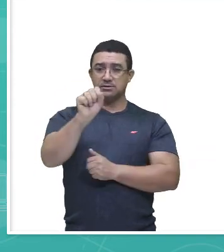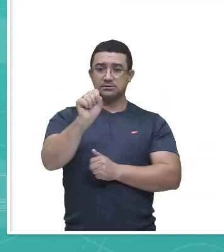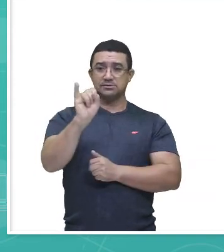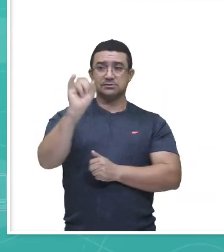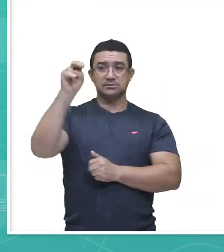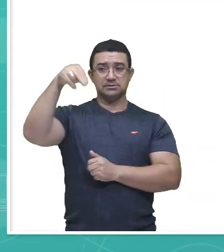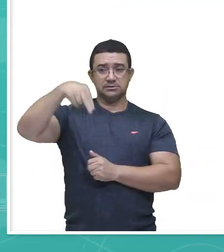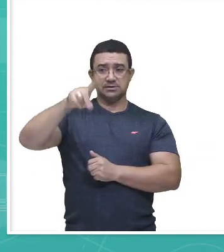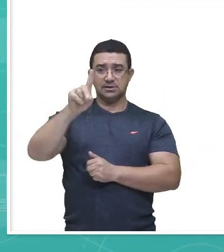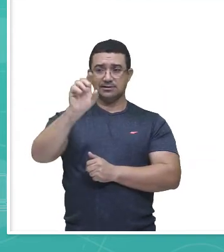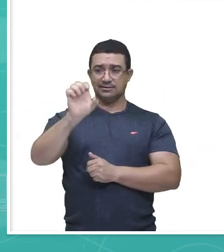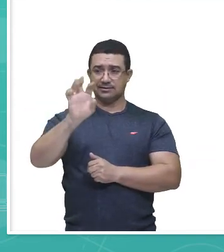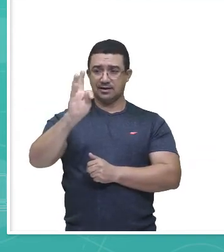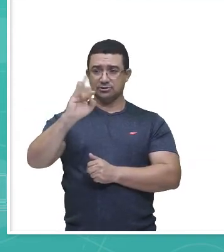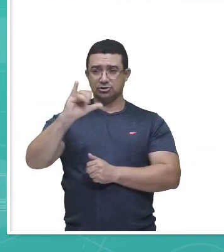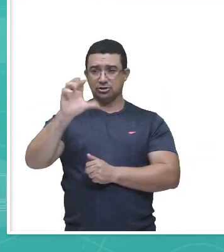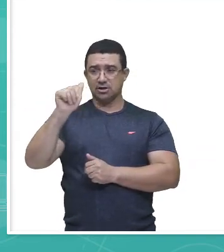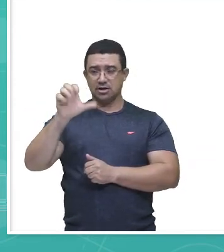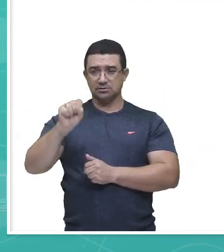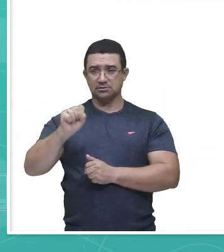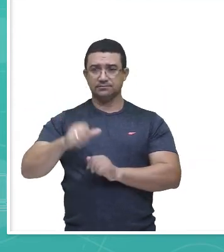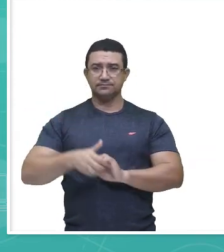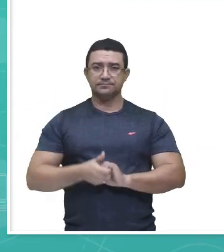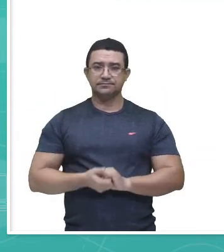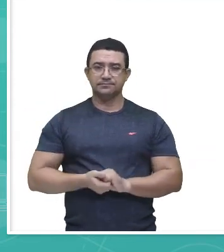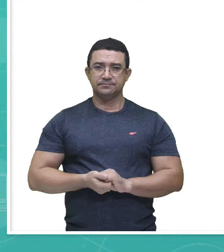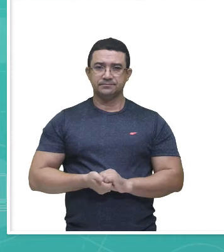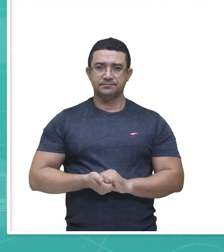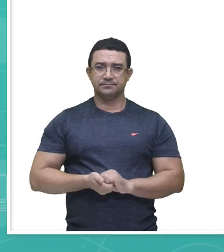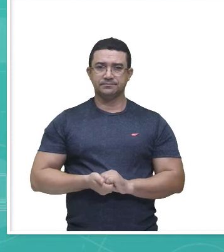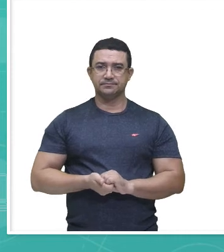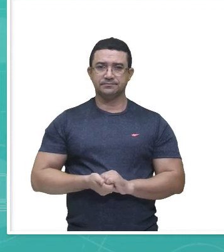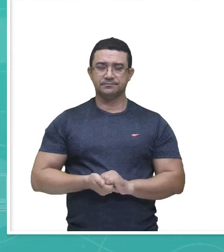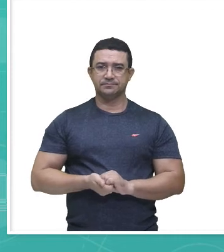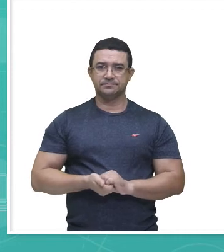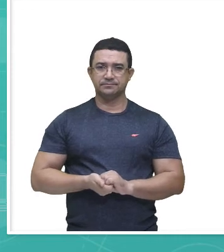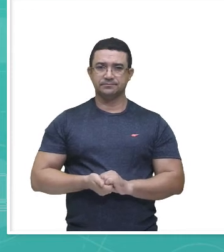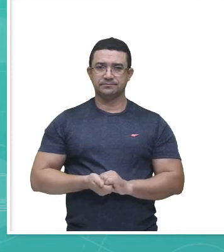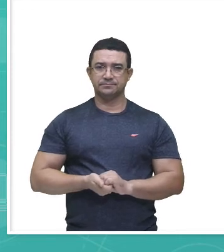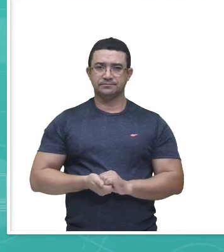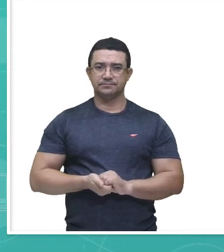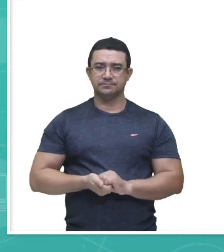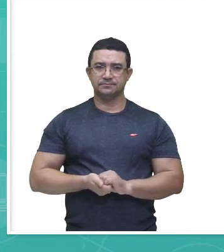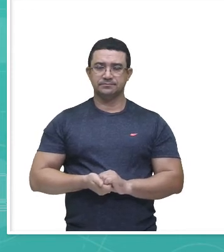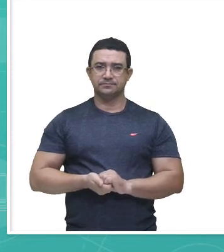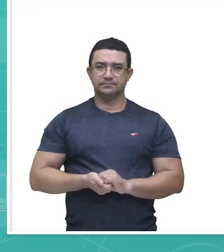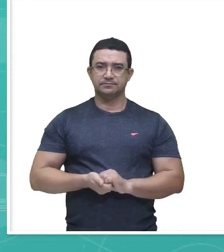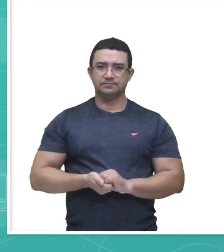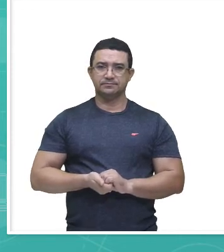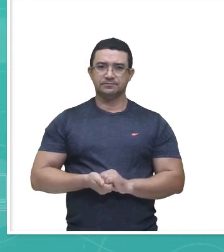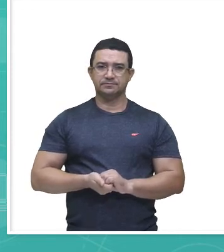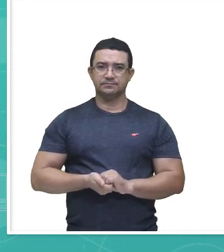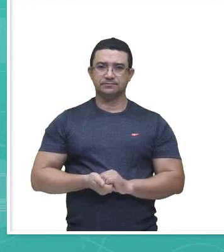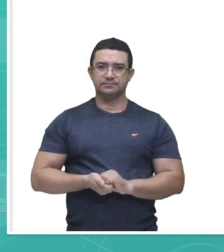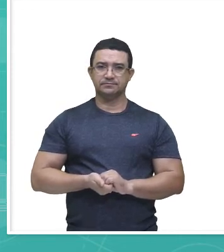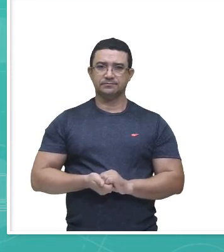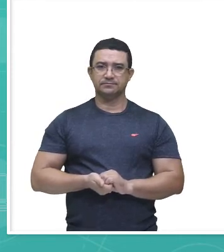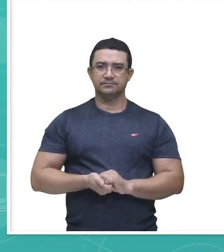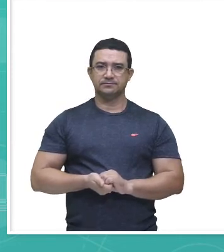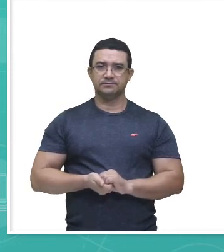sindéticas, tá? Então, veja aqui, olha. Então, todas elas aqui, né, a